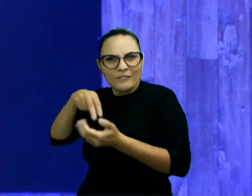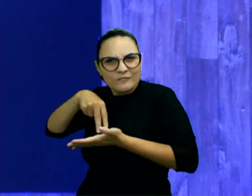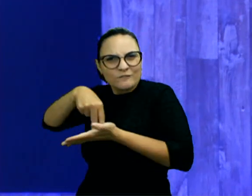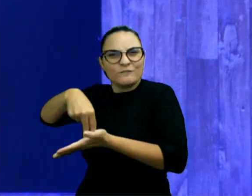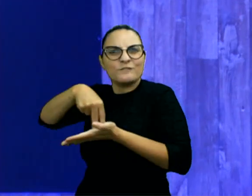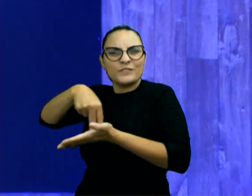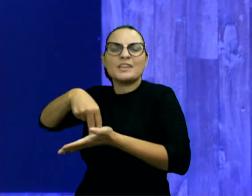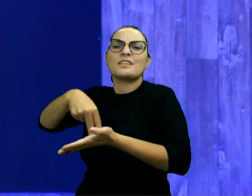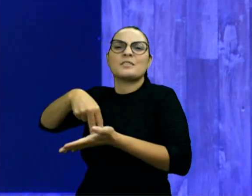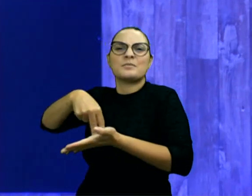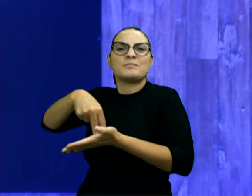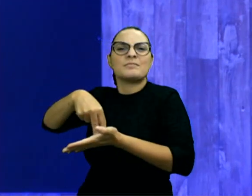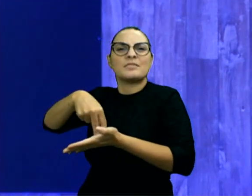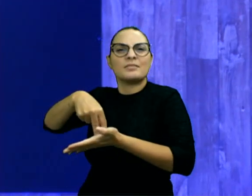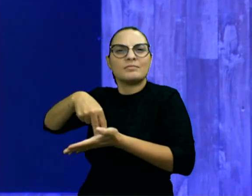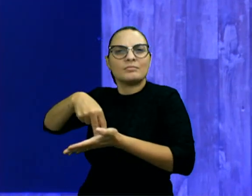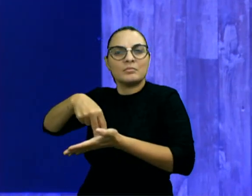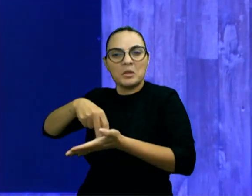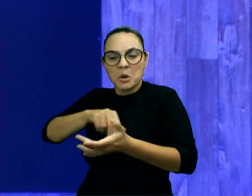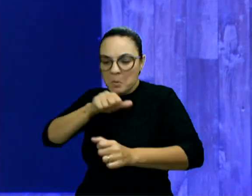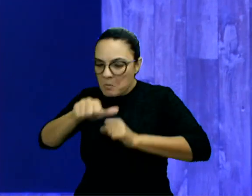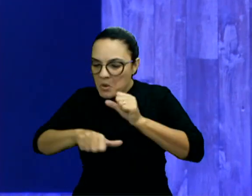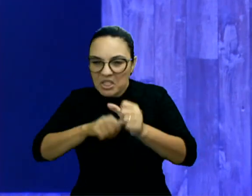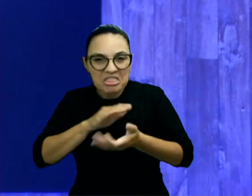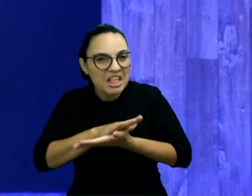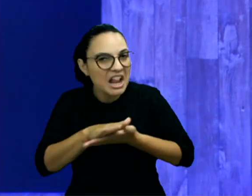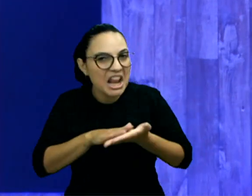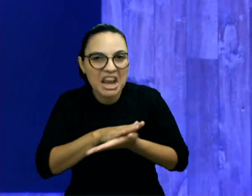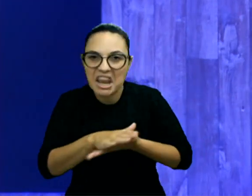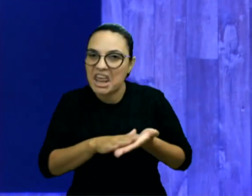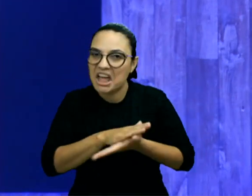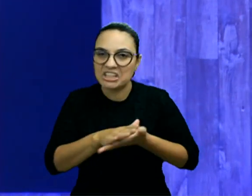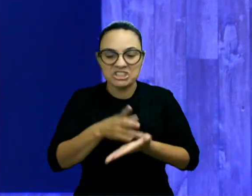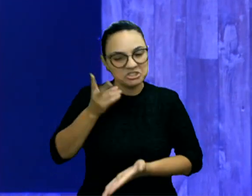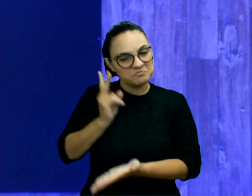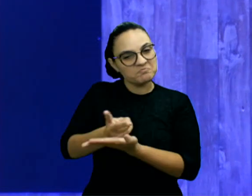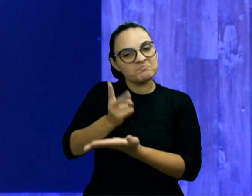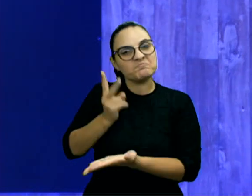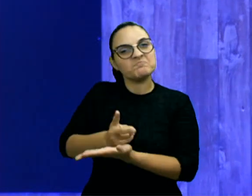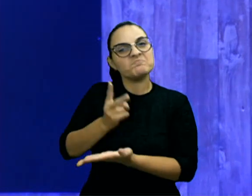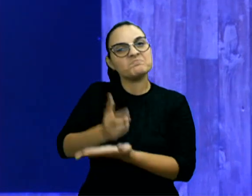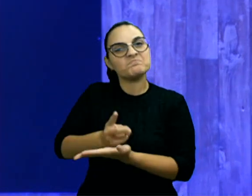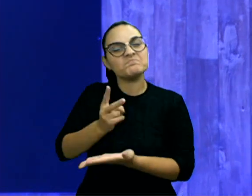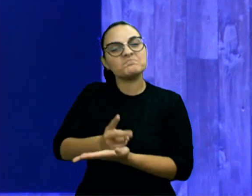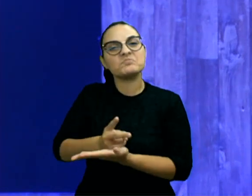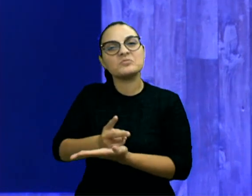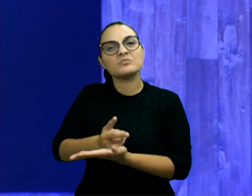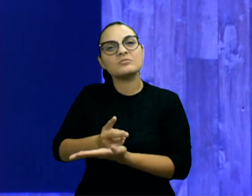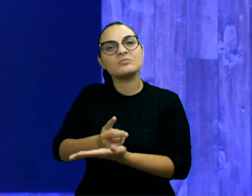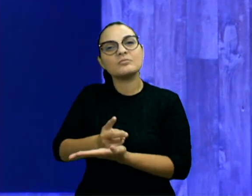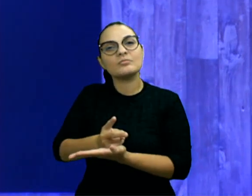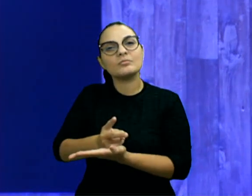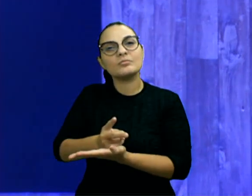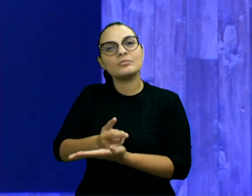sua postura com o Senhor, ele não mudou a sua atitude com o Senhor, ele continuou